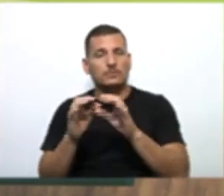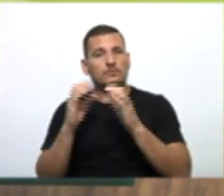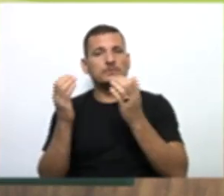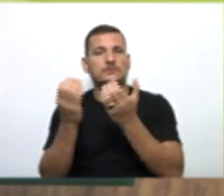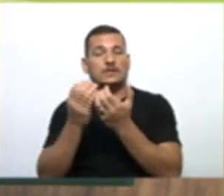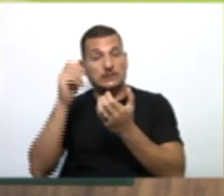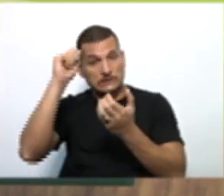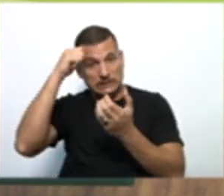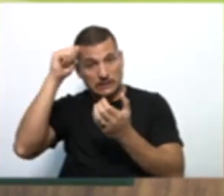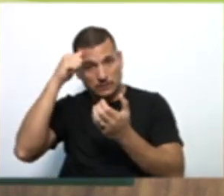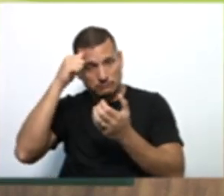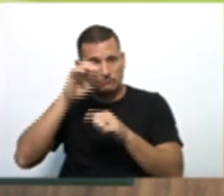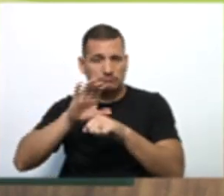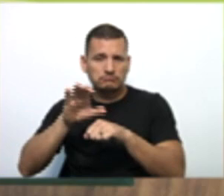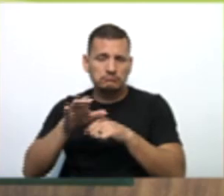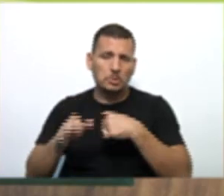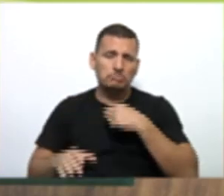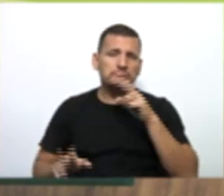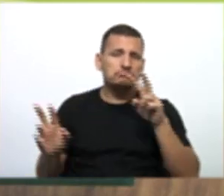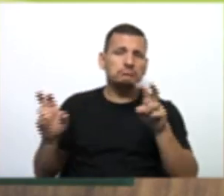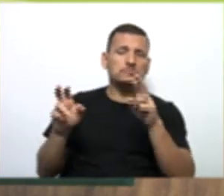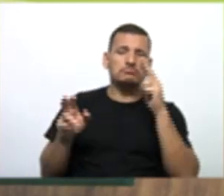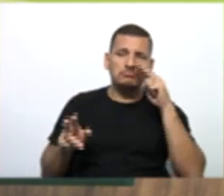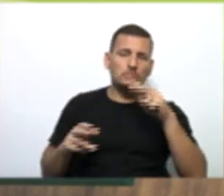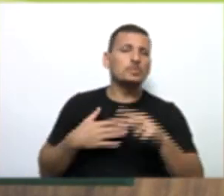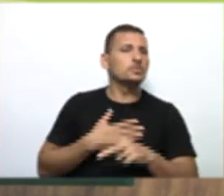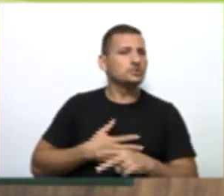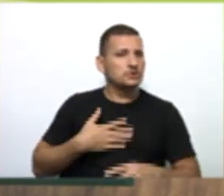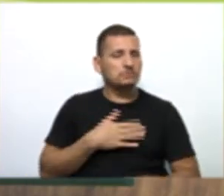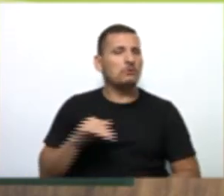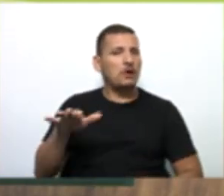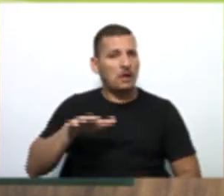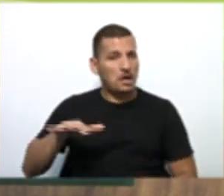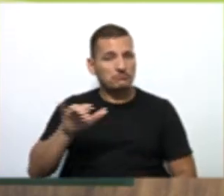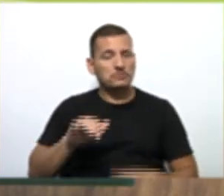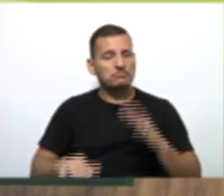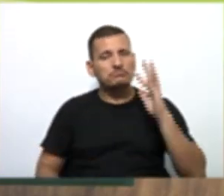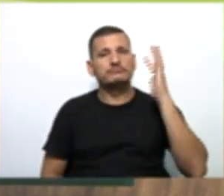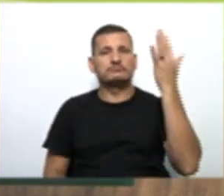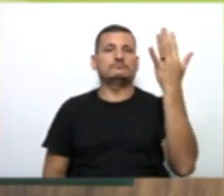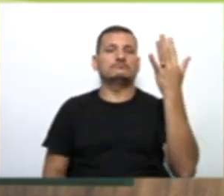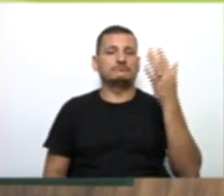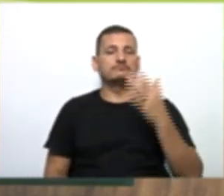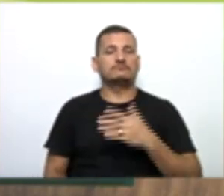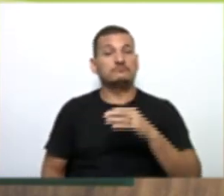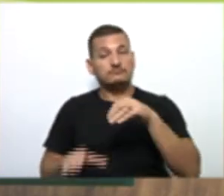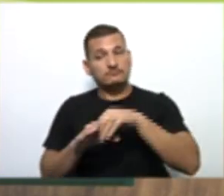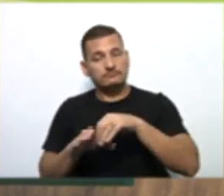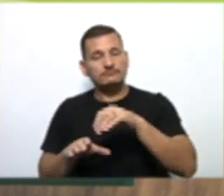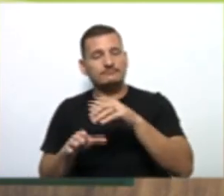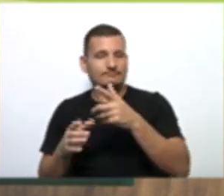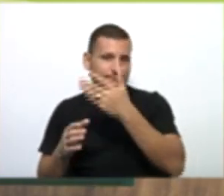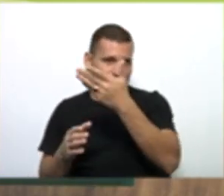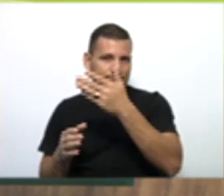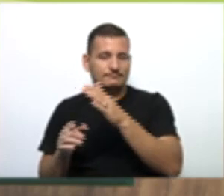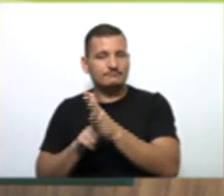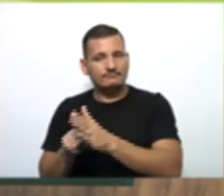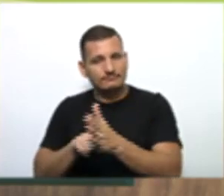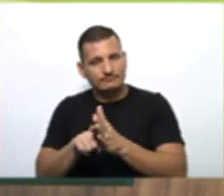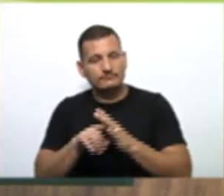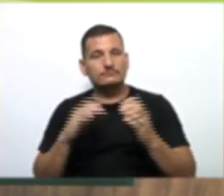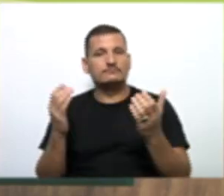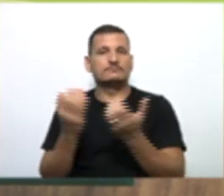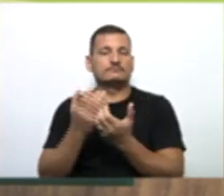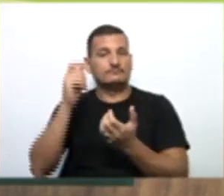Ciências Sociais. Gostei do tema, gostei da área, e aí resolvi, dentro do curso, estudar comunidades